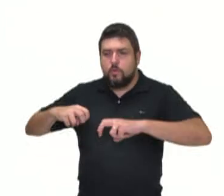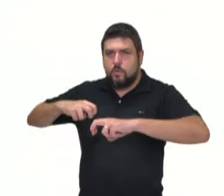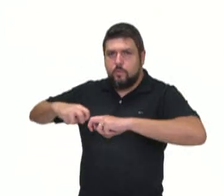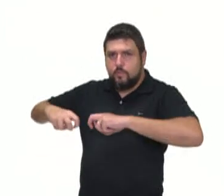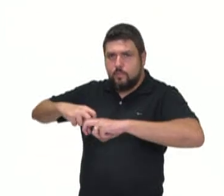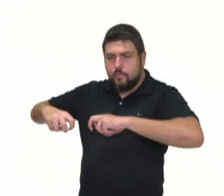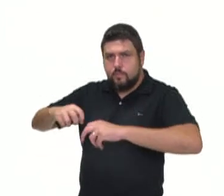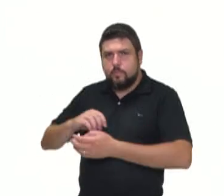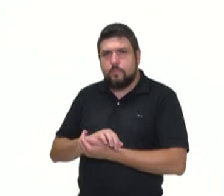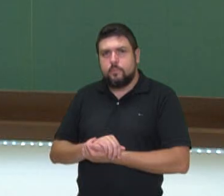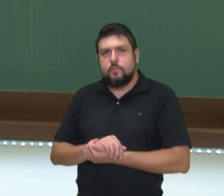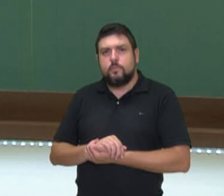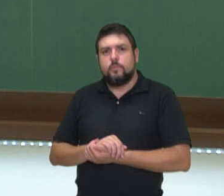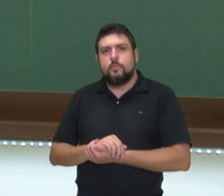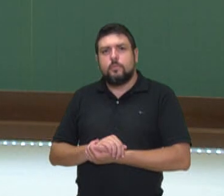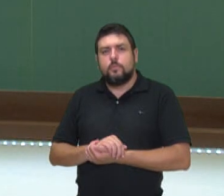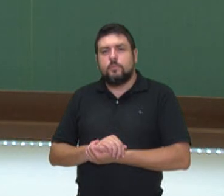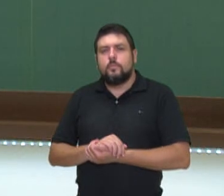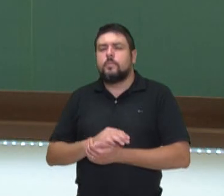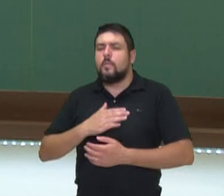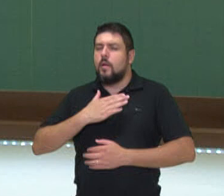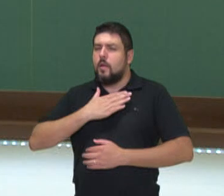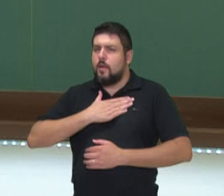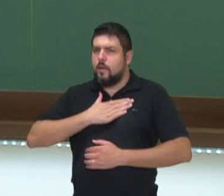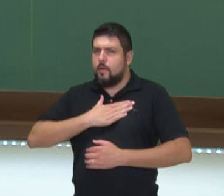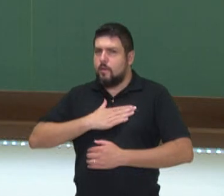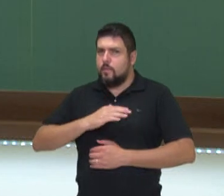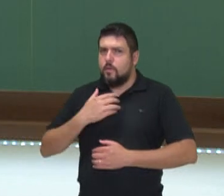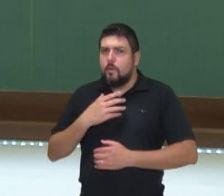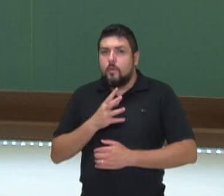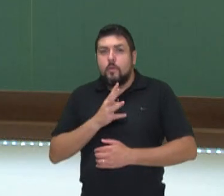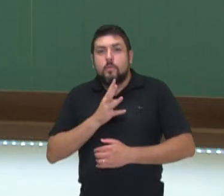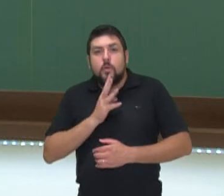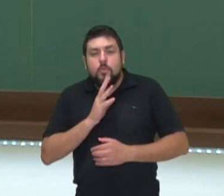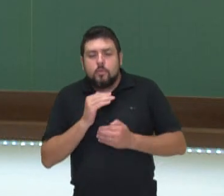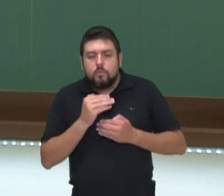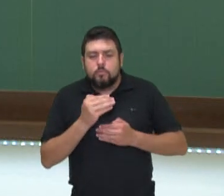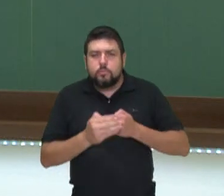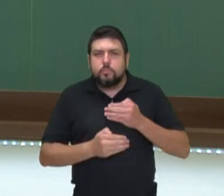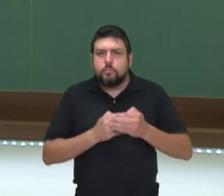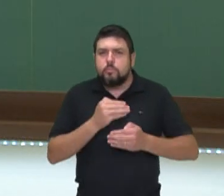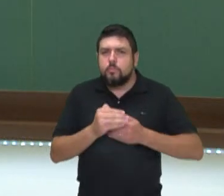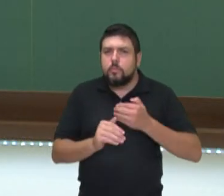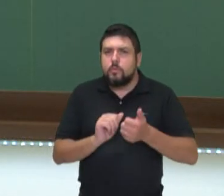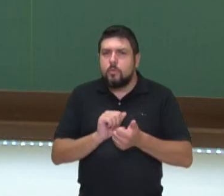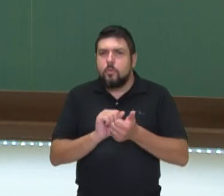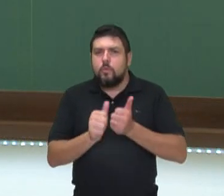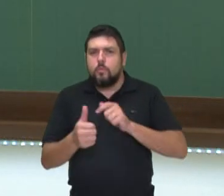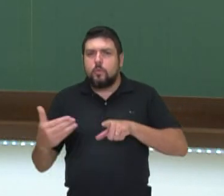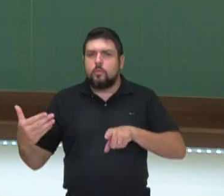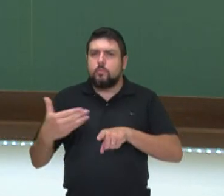Nos próximos slides nós vamos conhecer qual é o conceito do esporte de invasão.